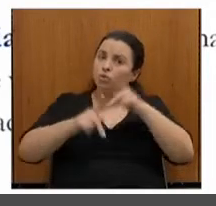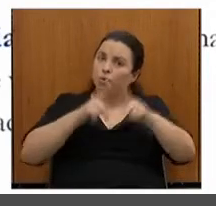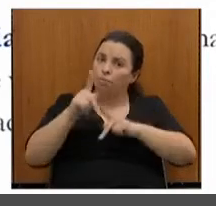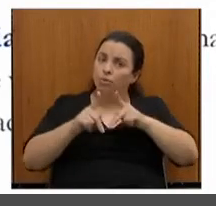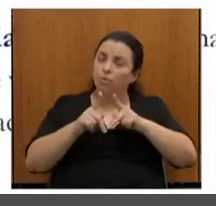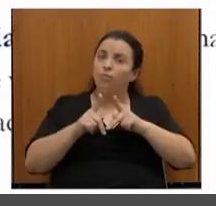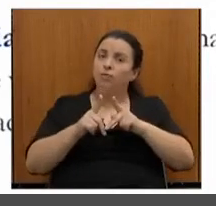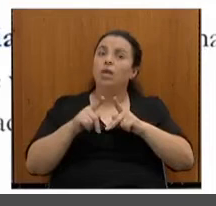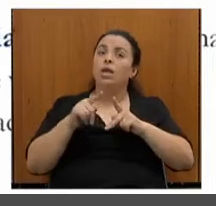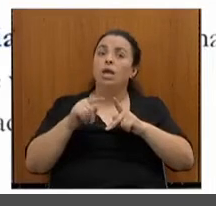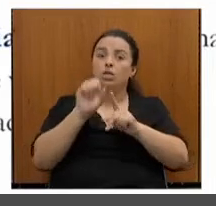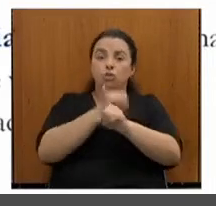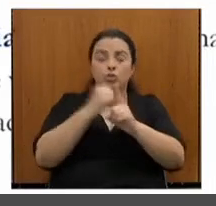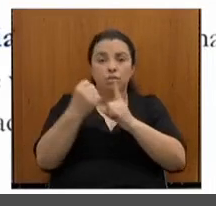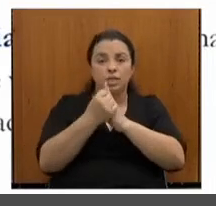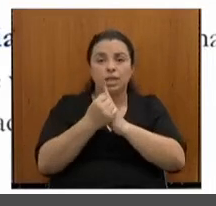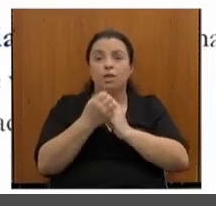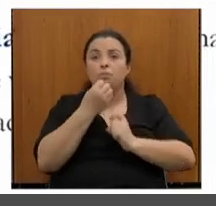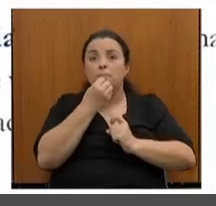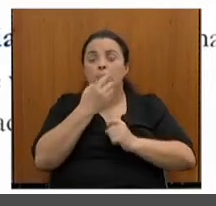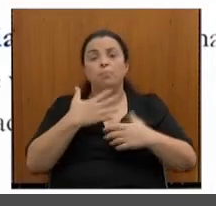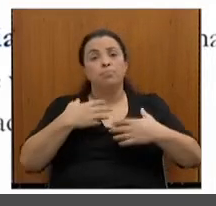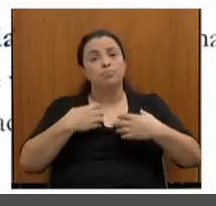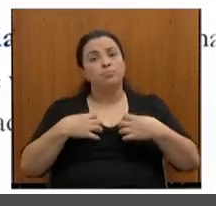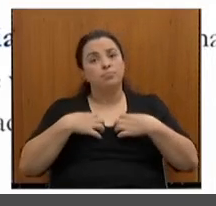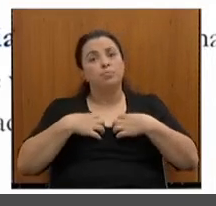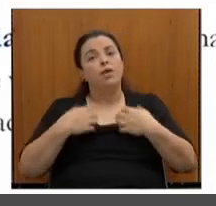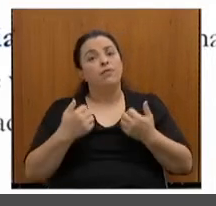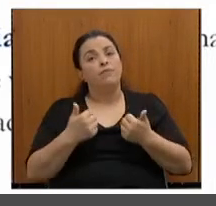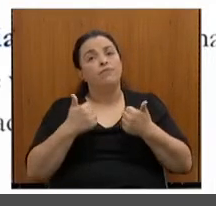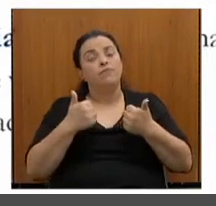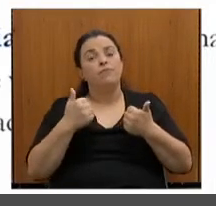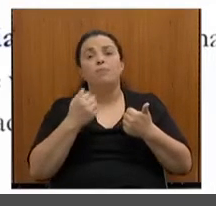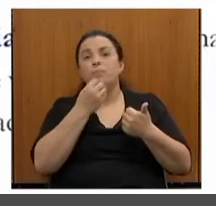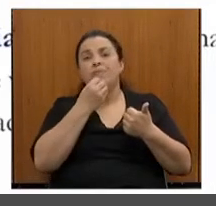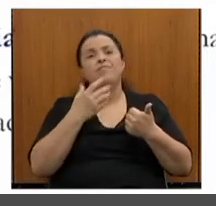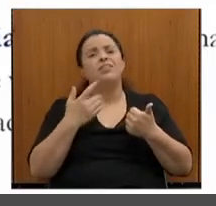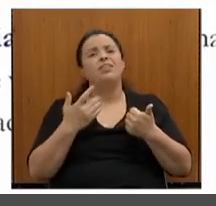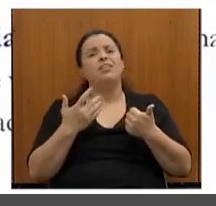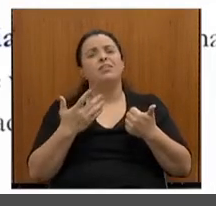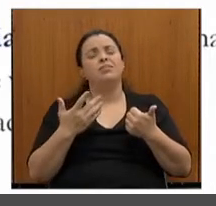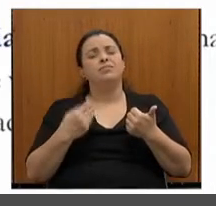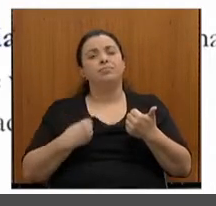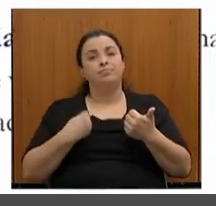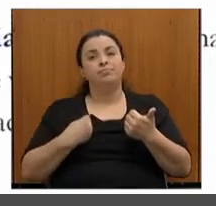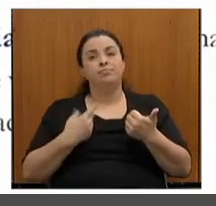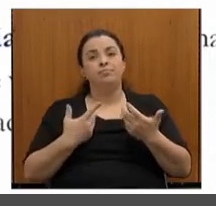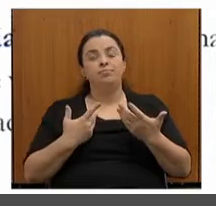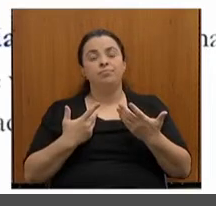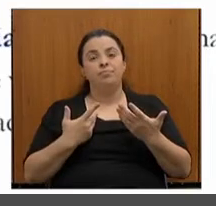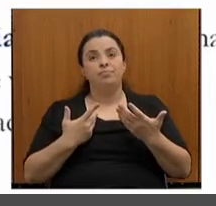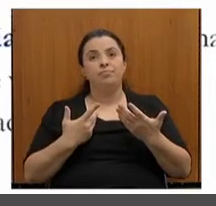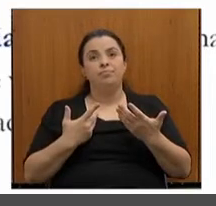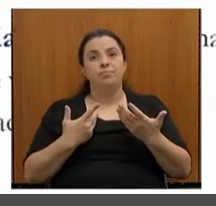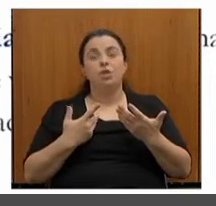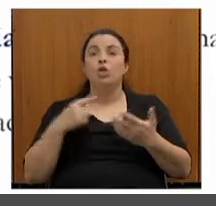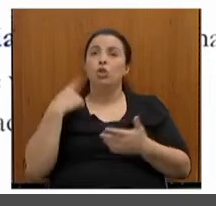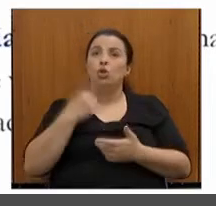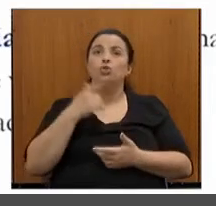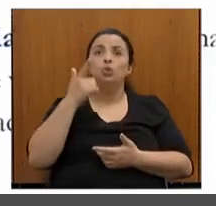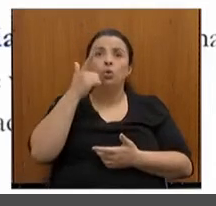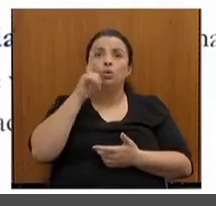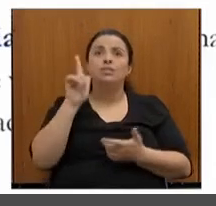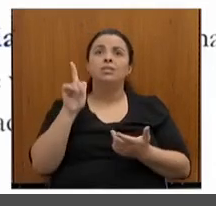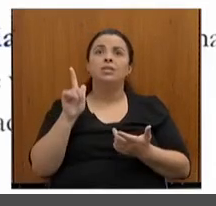da sociedade. A redução da mortalidade infantil nos últimos 40 anos é prova disso. né? Conseguimos